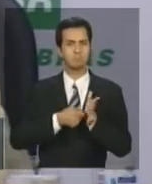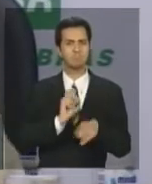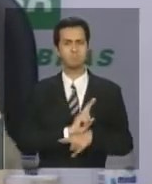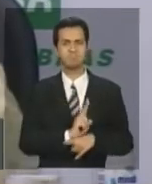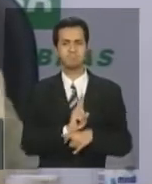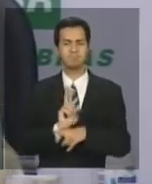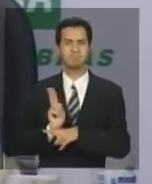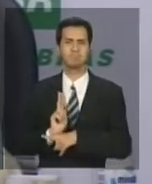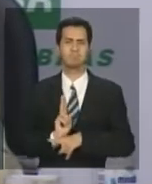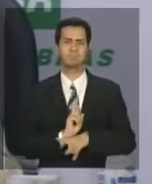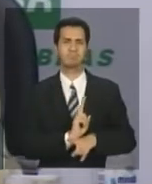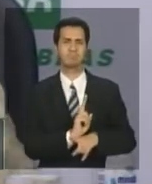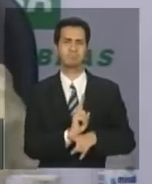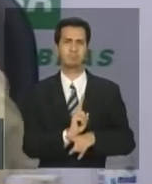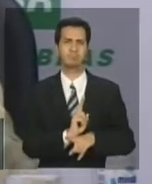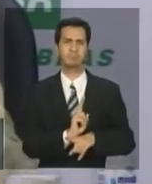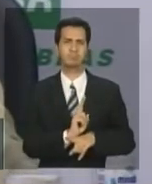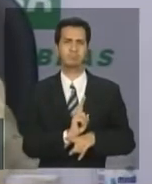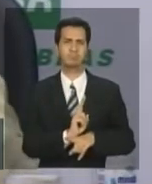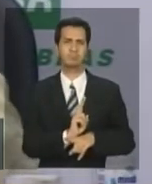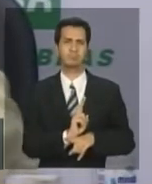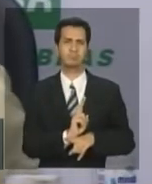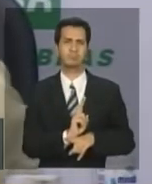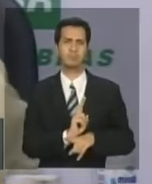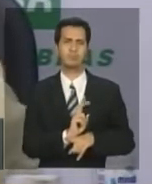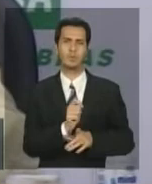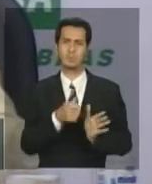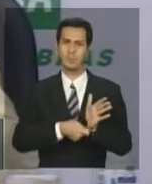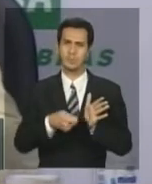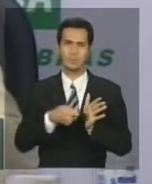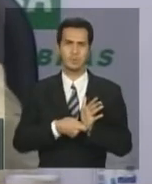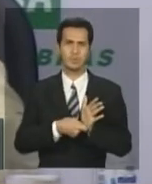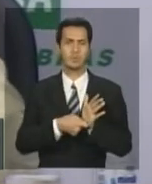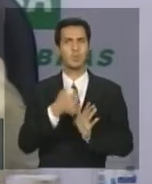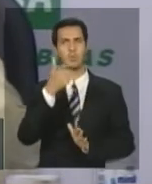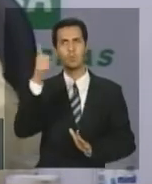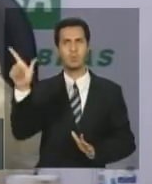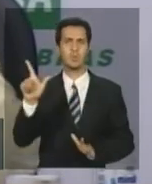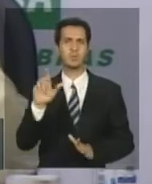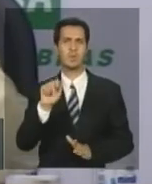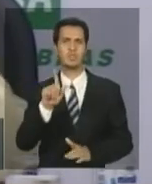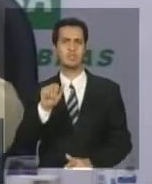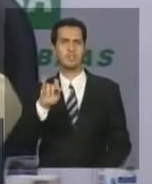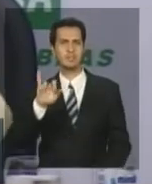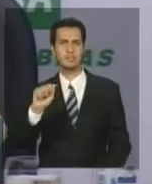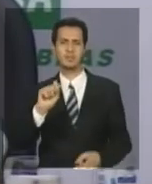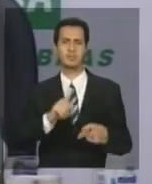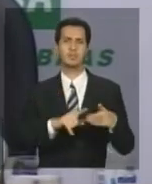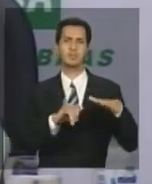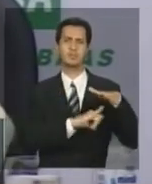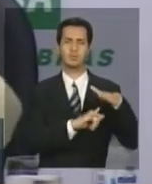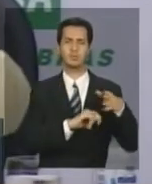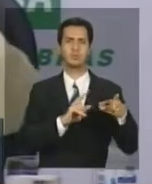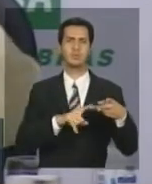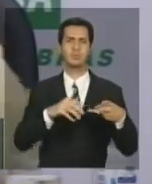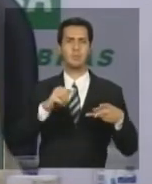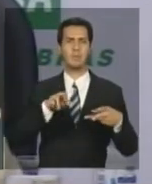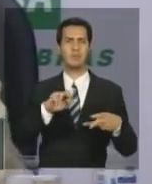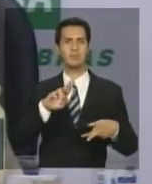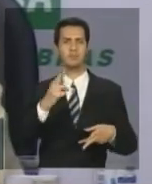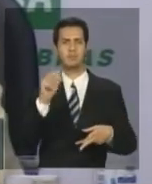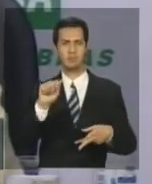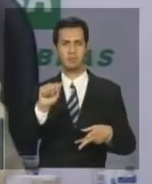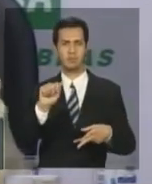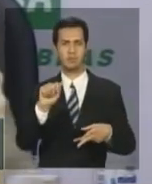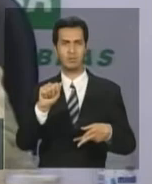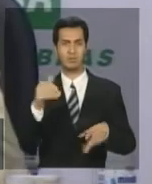que quaisquer outras agências, institutos, do que a Marinha poderia fazer